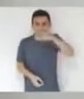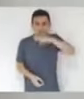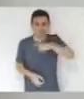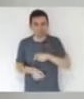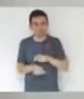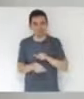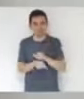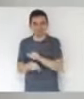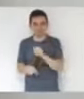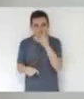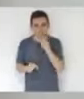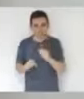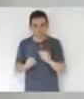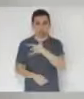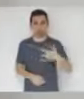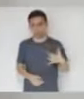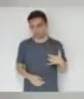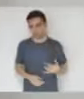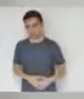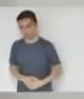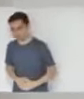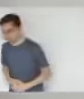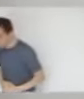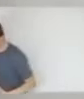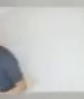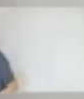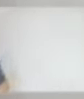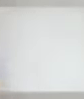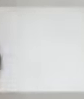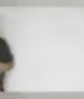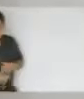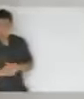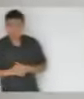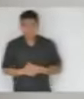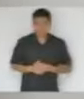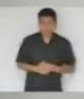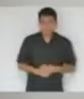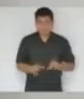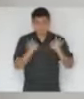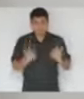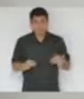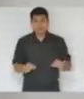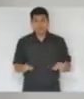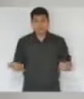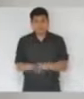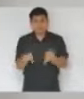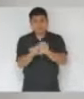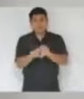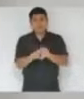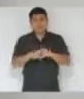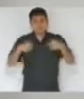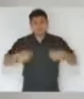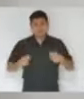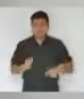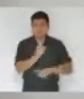espuma, não sei qual a intenção. E em termos de infraestrutura, vai ter pacote sim, contemplando o Vale do Itajaí,